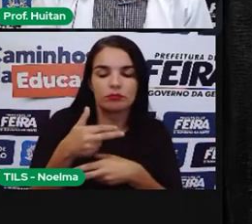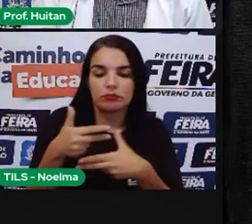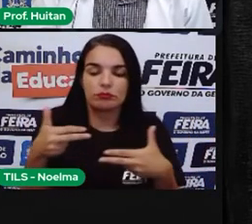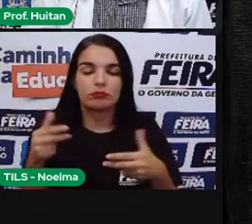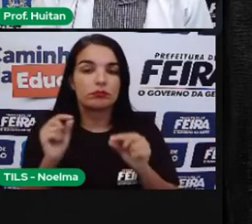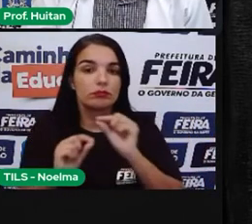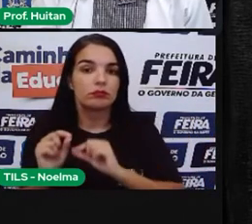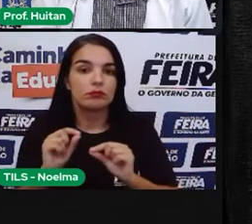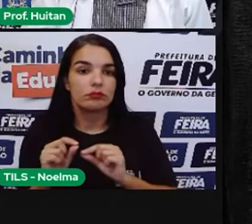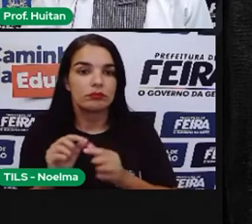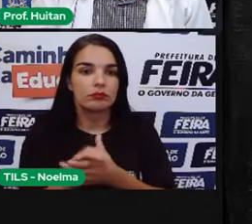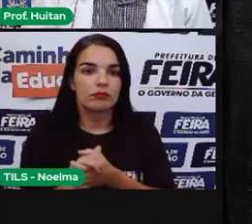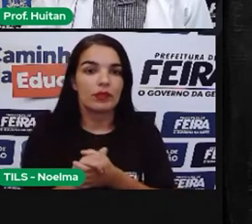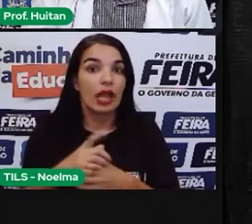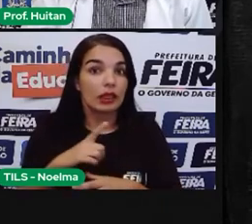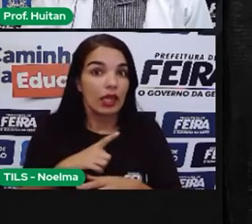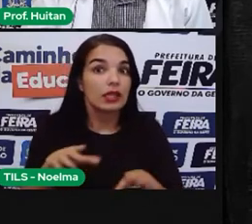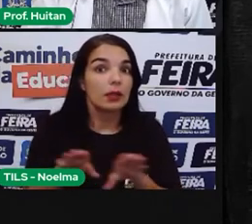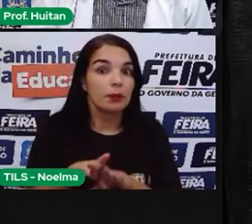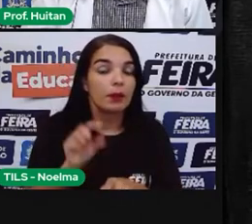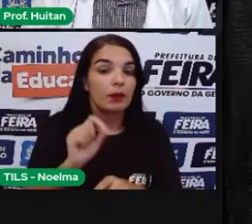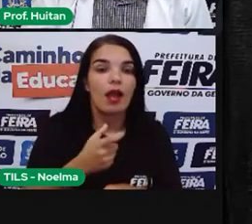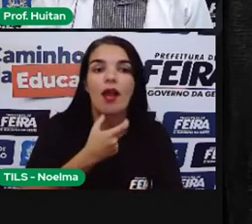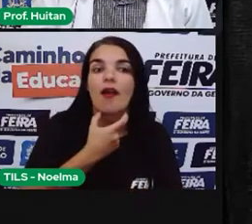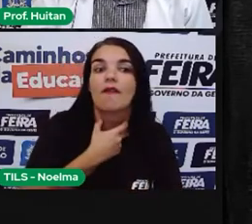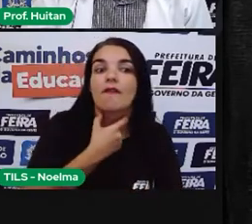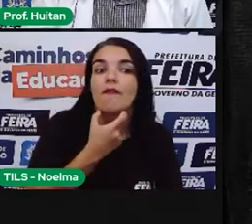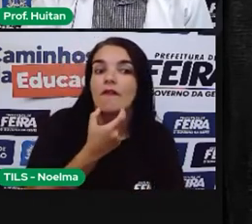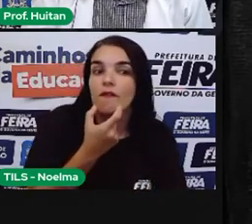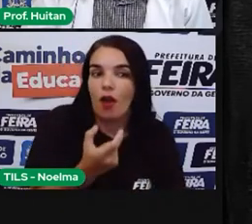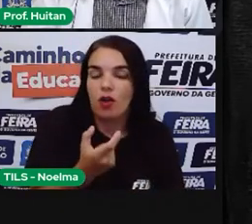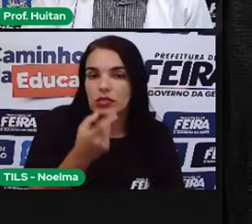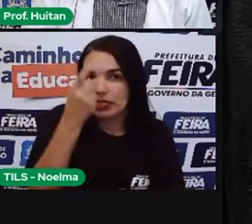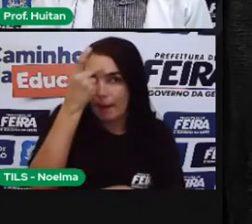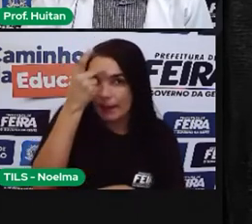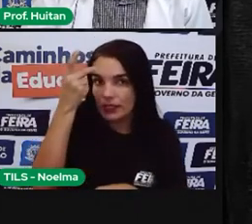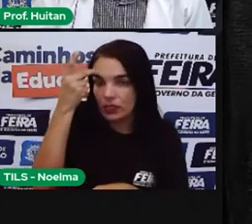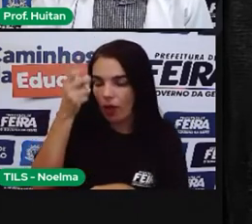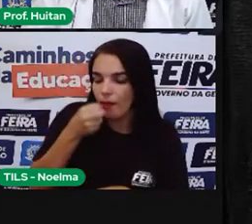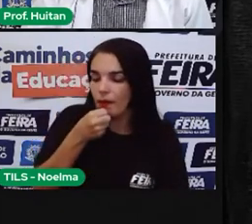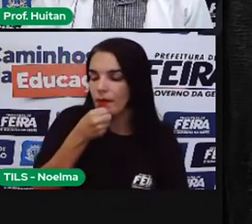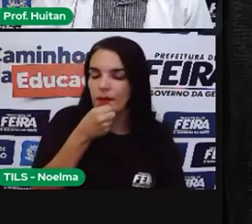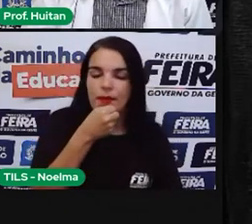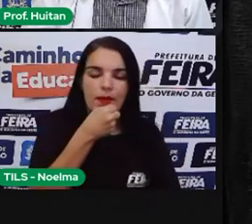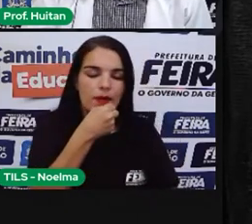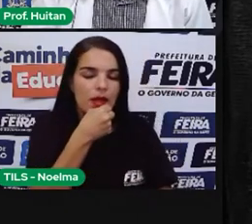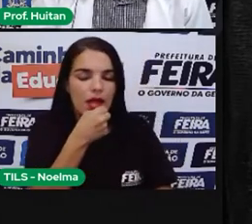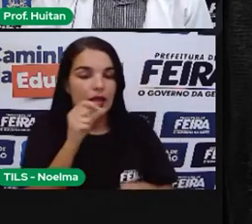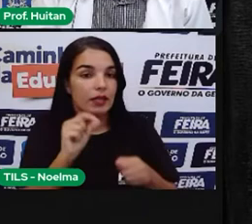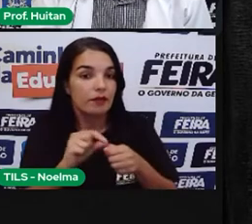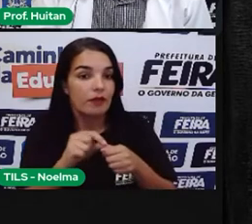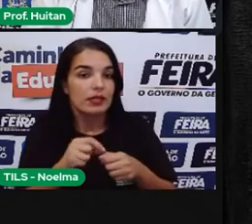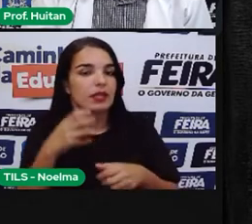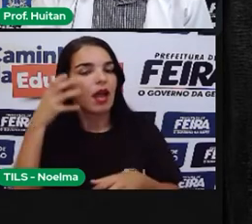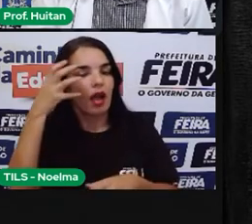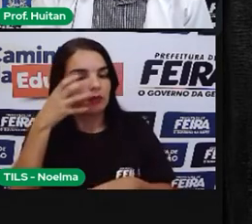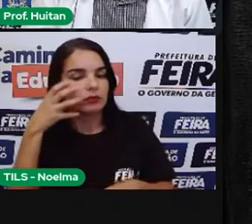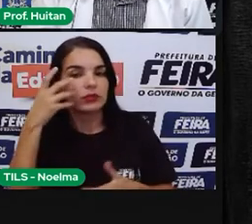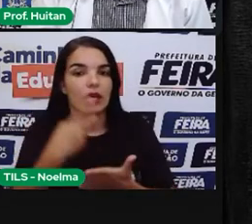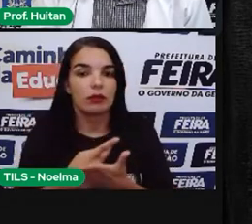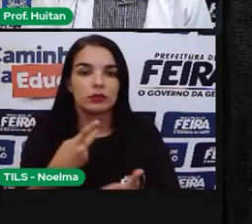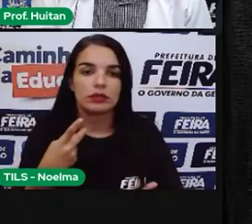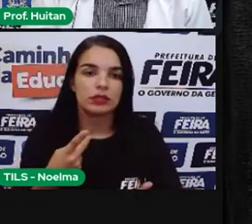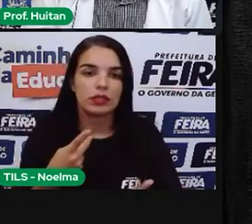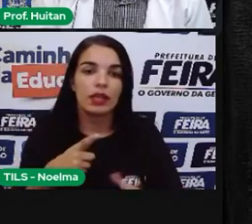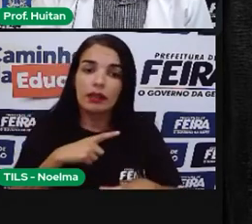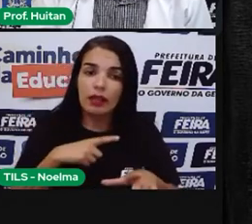Temos também a voz do cantor, que faz, como eu já disse, a melodia. E temos